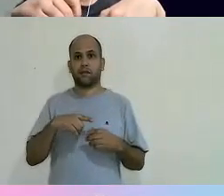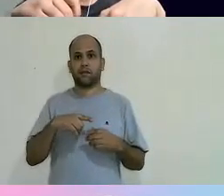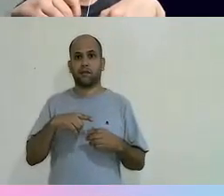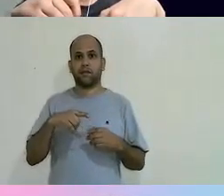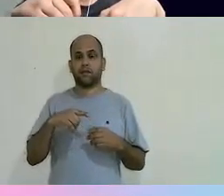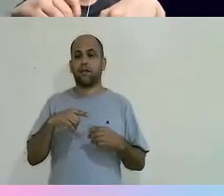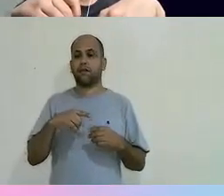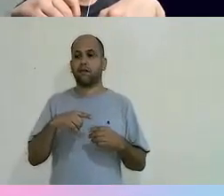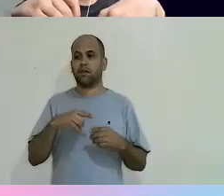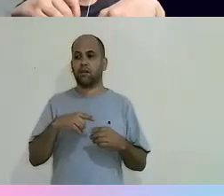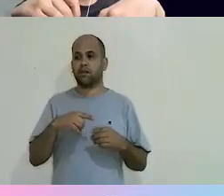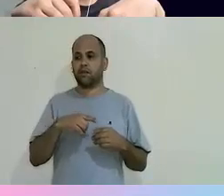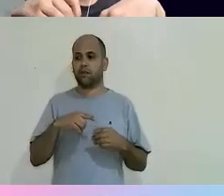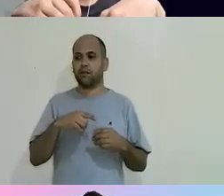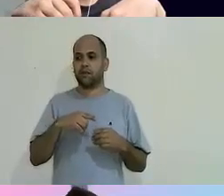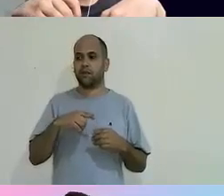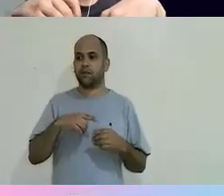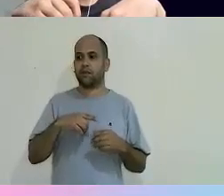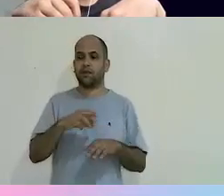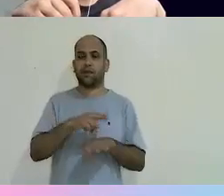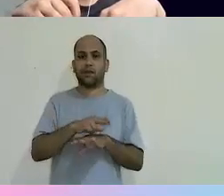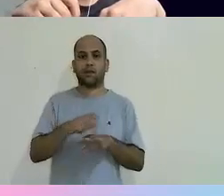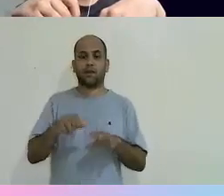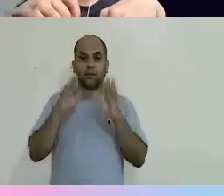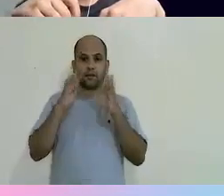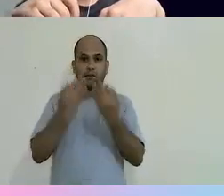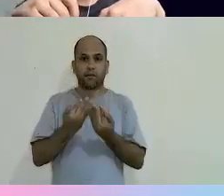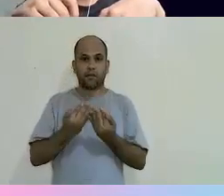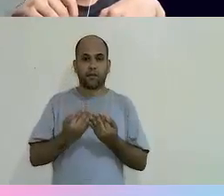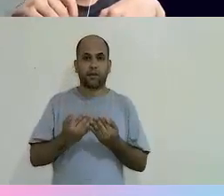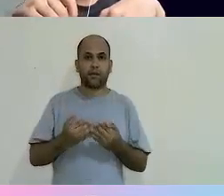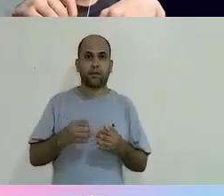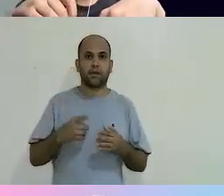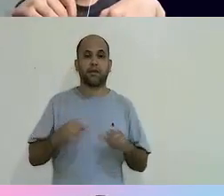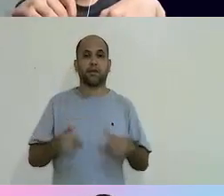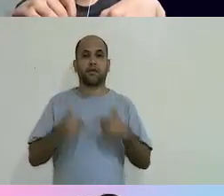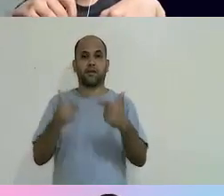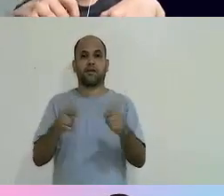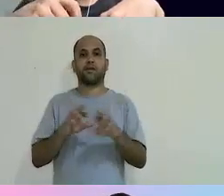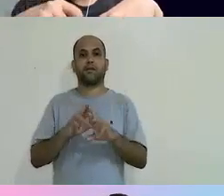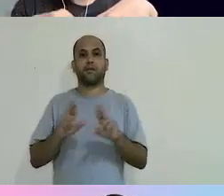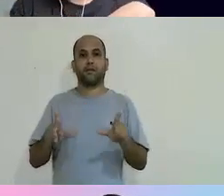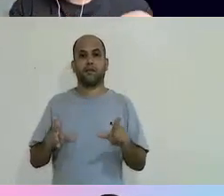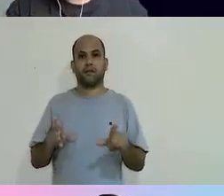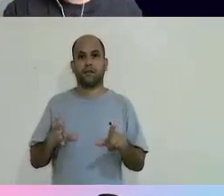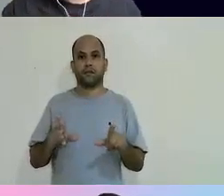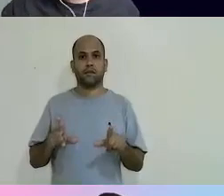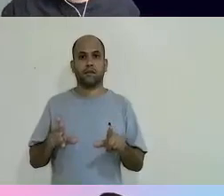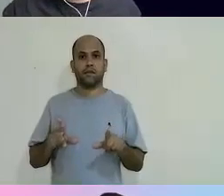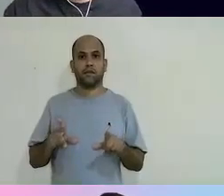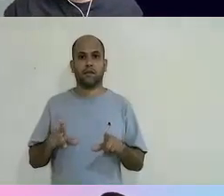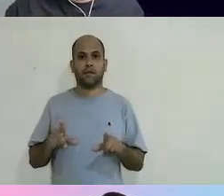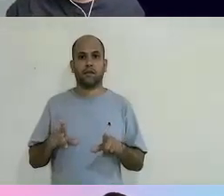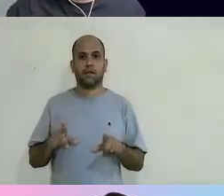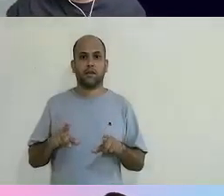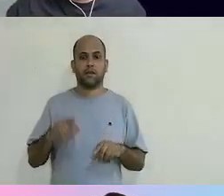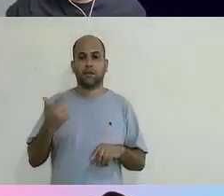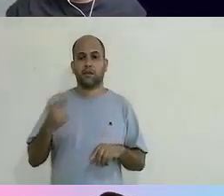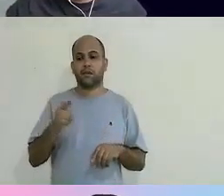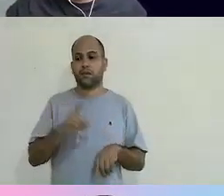mais tempo para ficar com a minha família de uma forma diferente, mas enfim, de ter mais esse tempo.